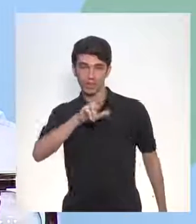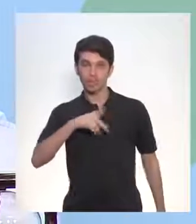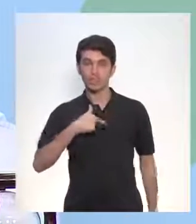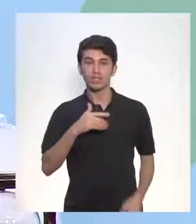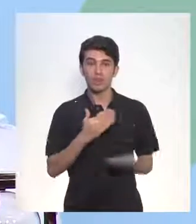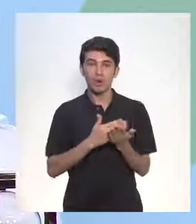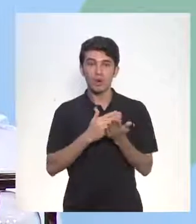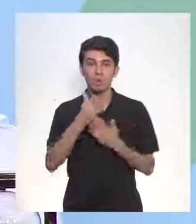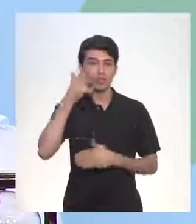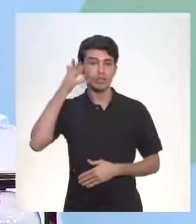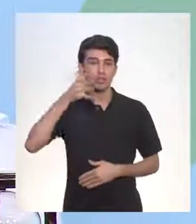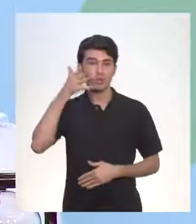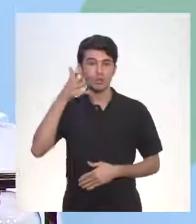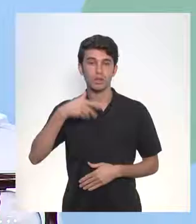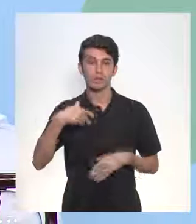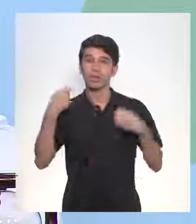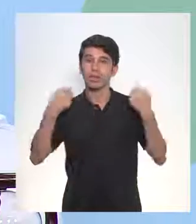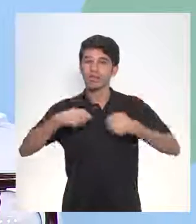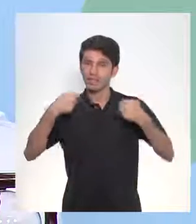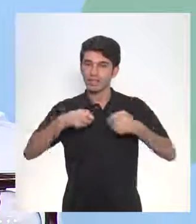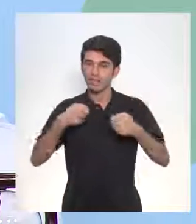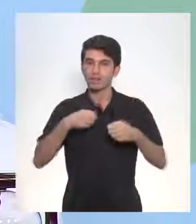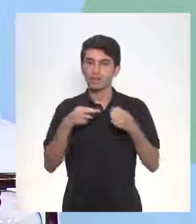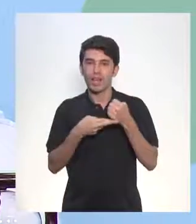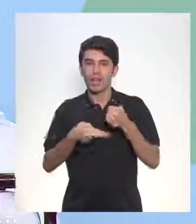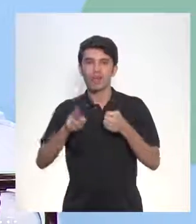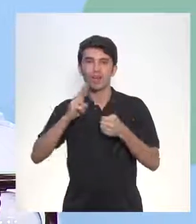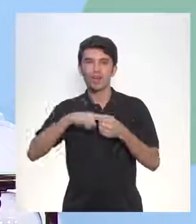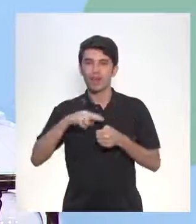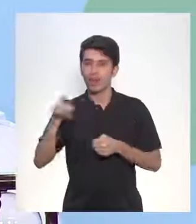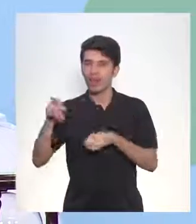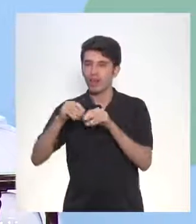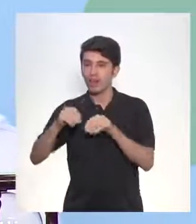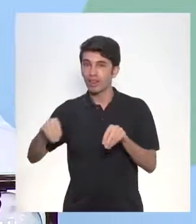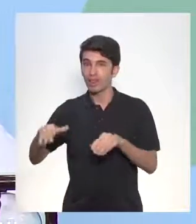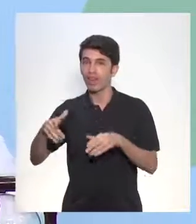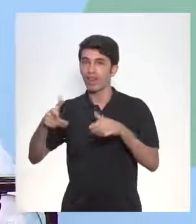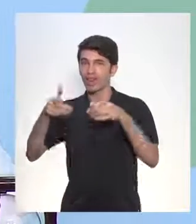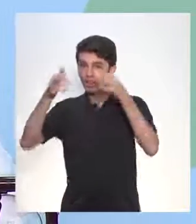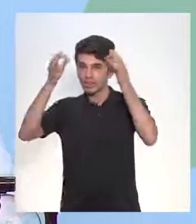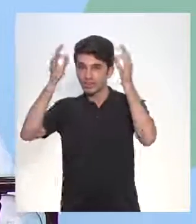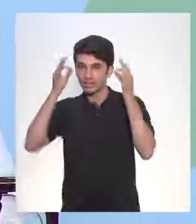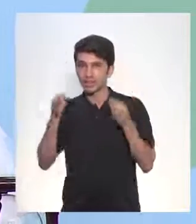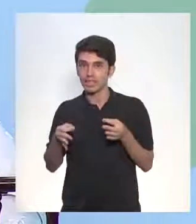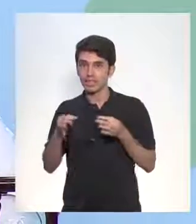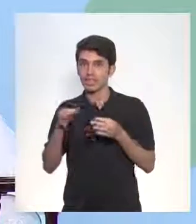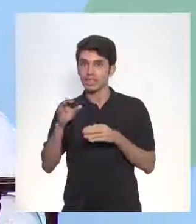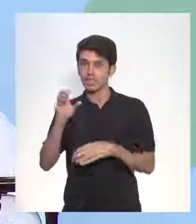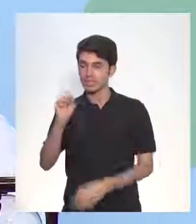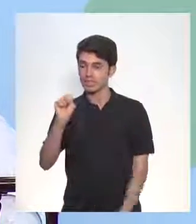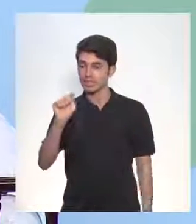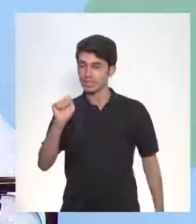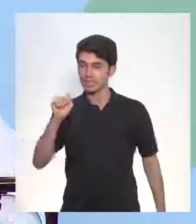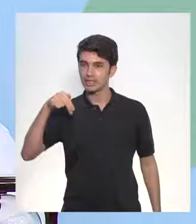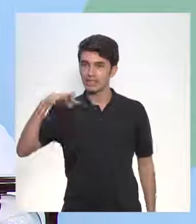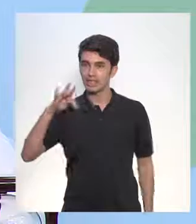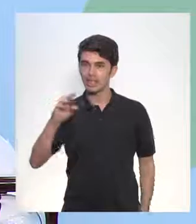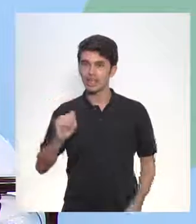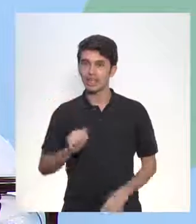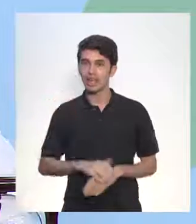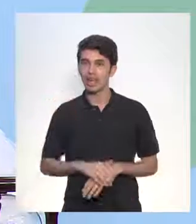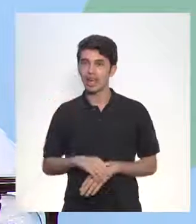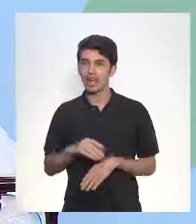discurso. Precisamos recuperar a Terra Santa. A nossa querida Terra Santa, que está na mão